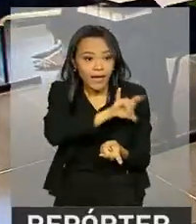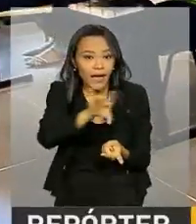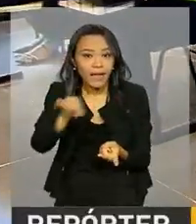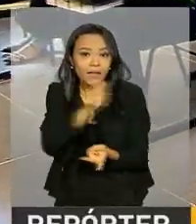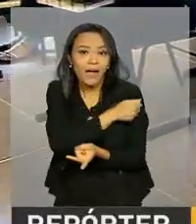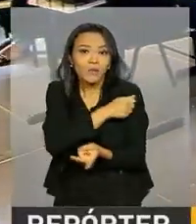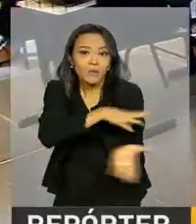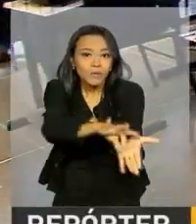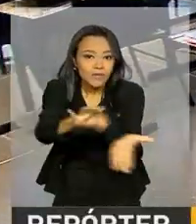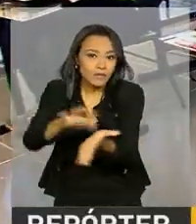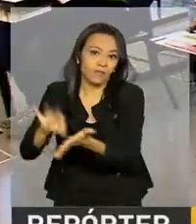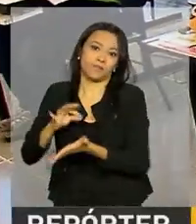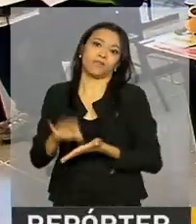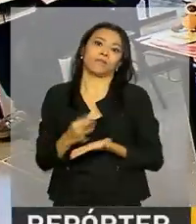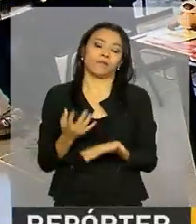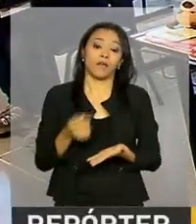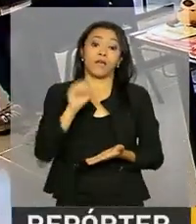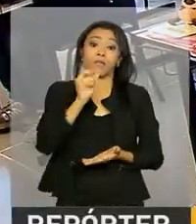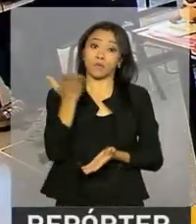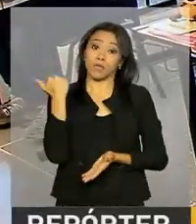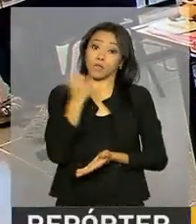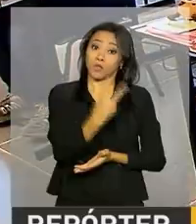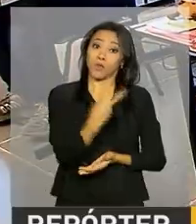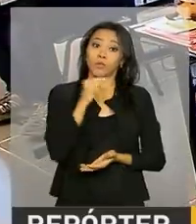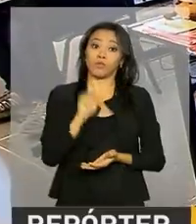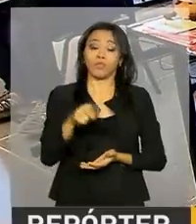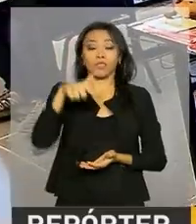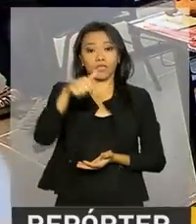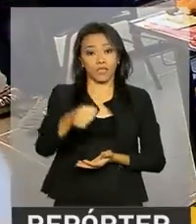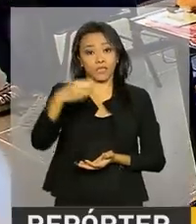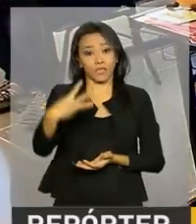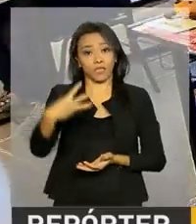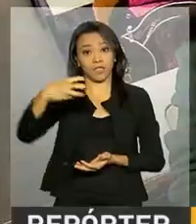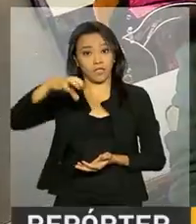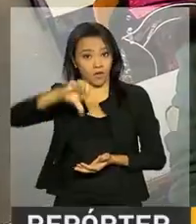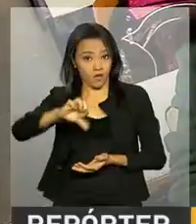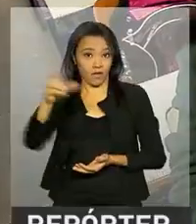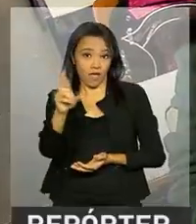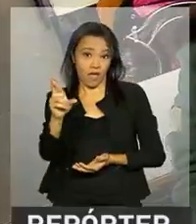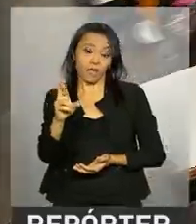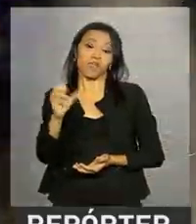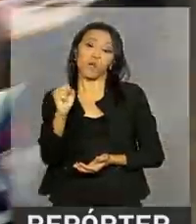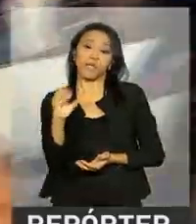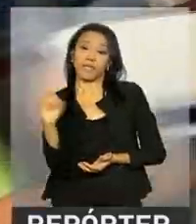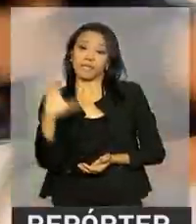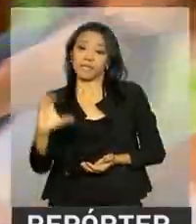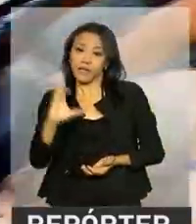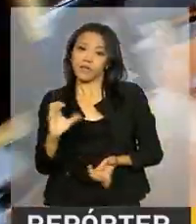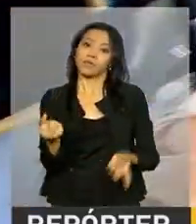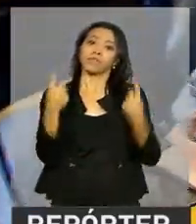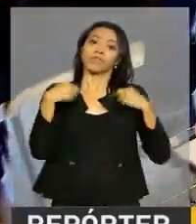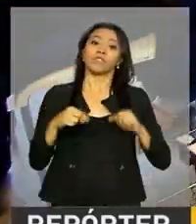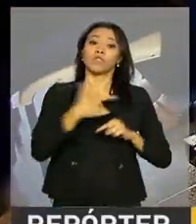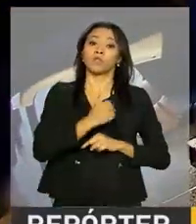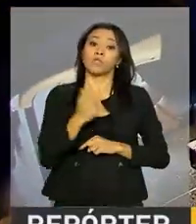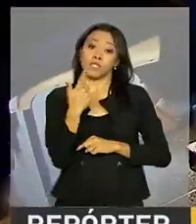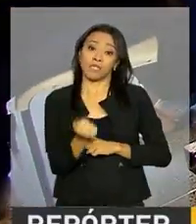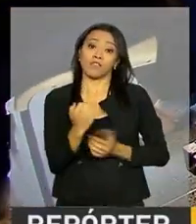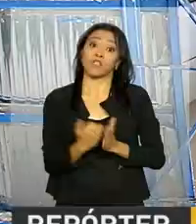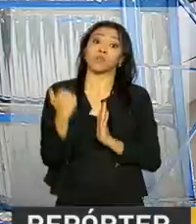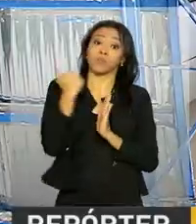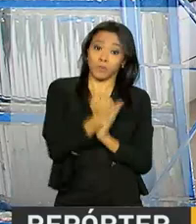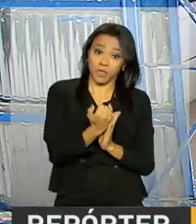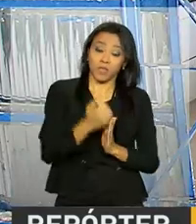foi estipulado em R 2.739 80 em 2017 vai subir para